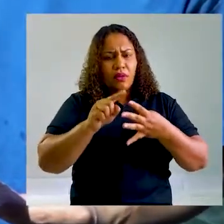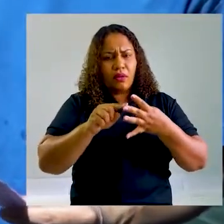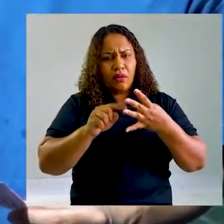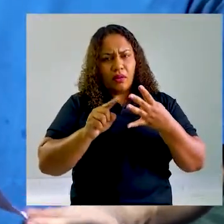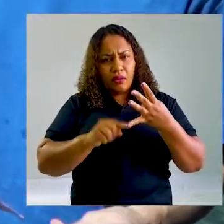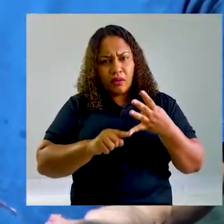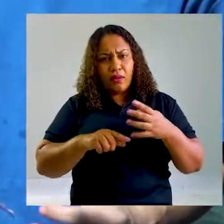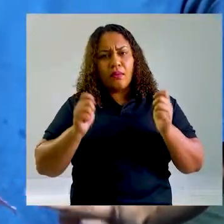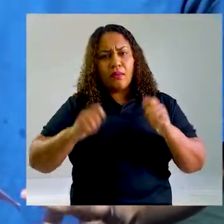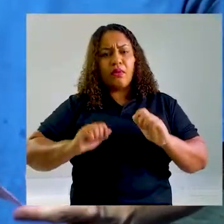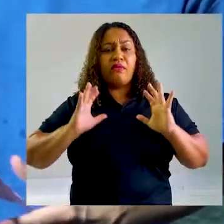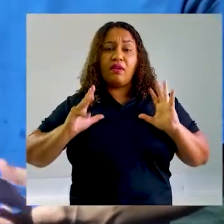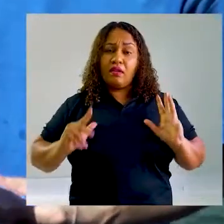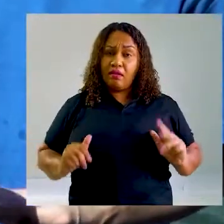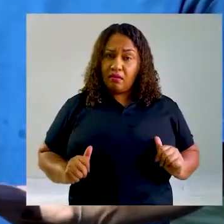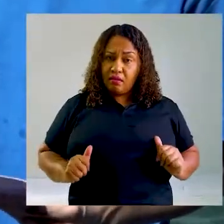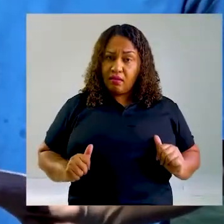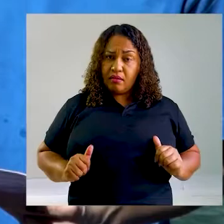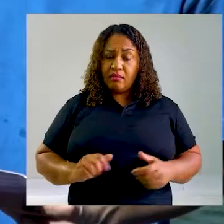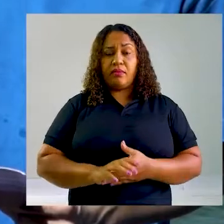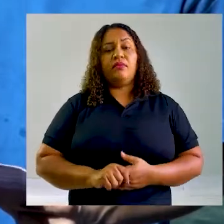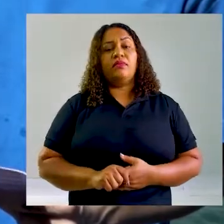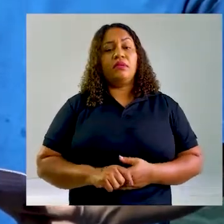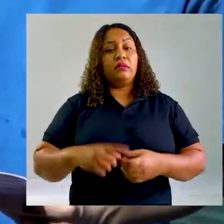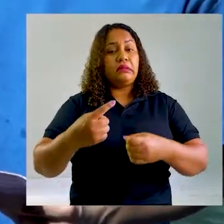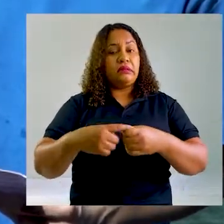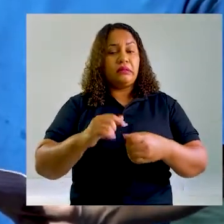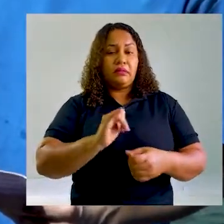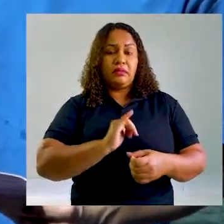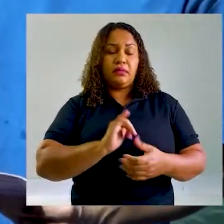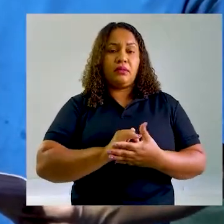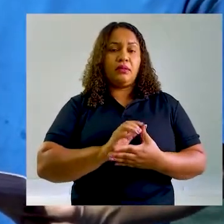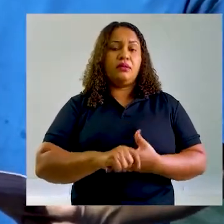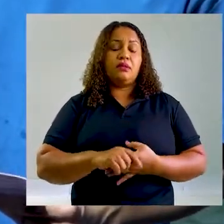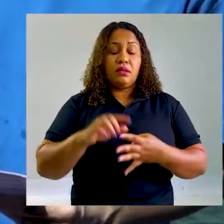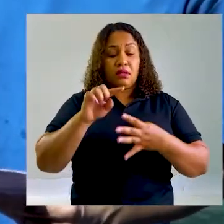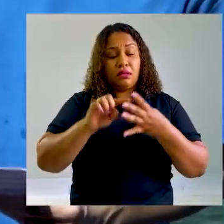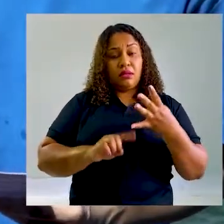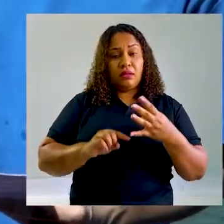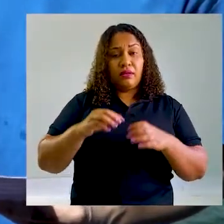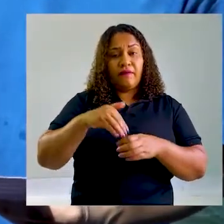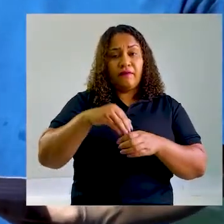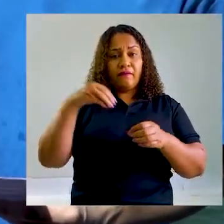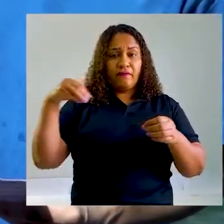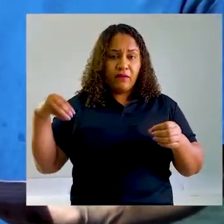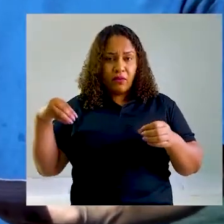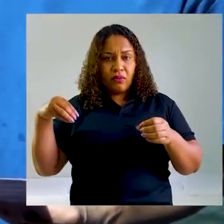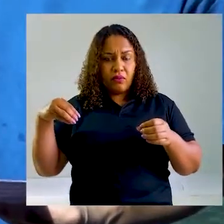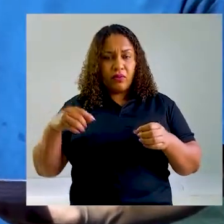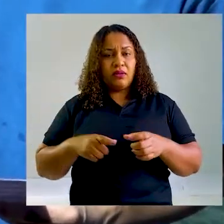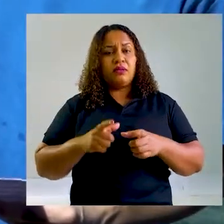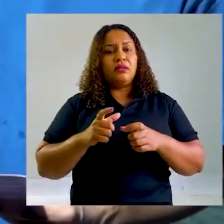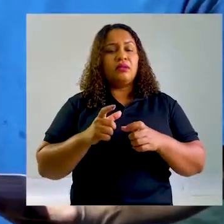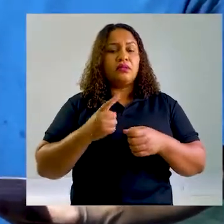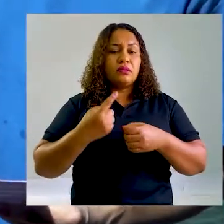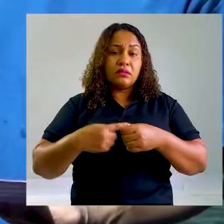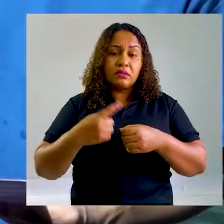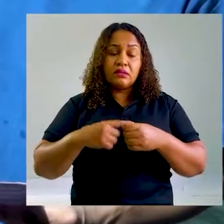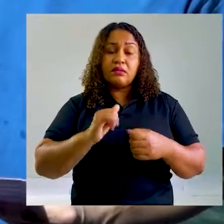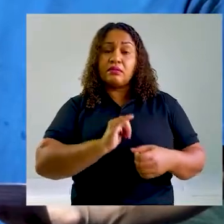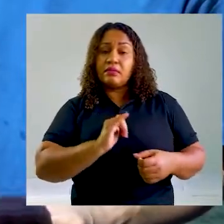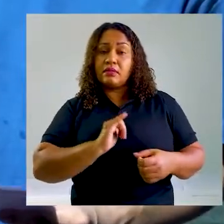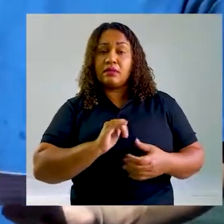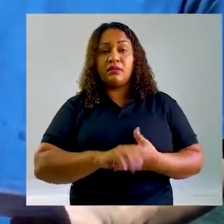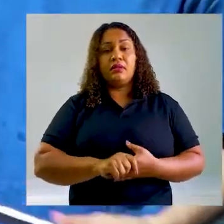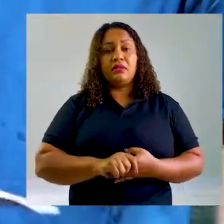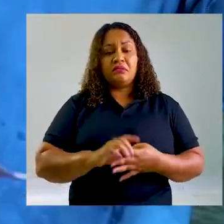pequenos corpos hídricos na área urbana. Os afluentes fora da área urbana, aqui no município de Imperatriz, mas fora da área